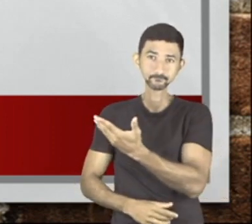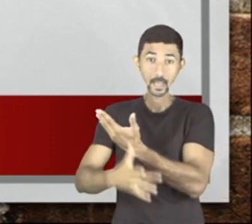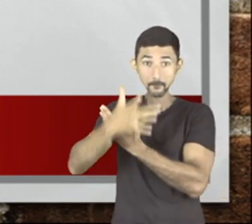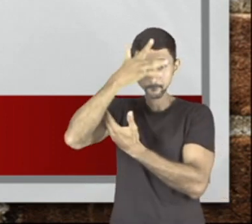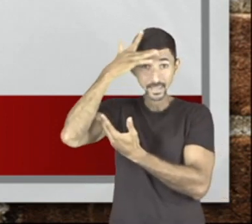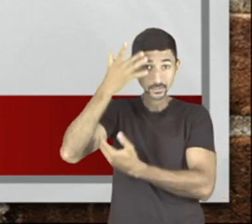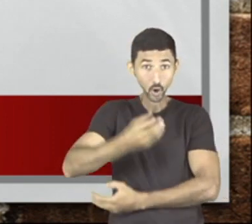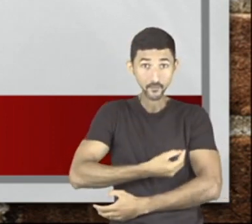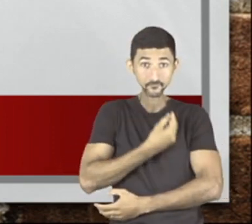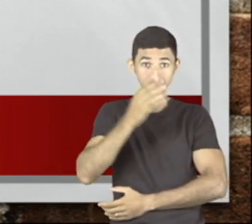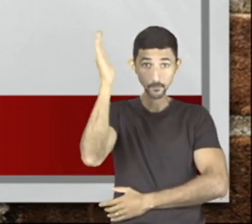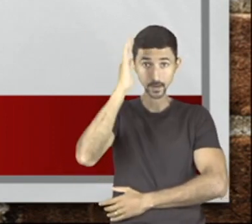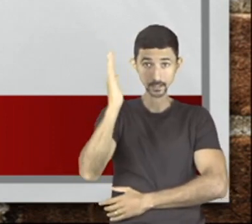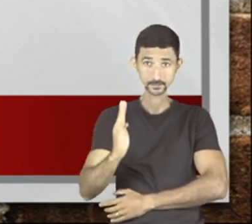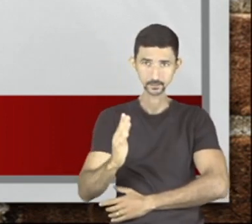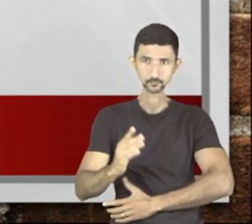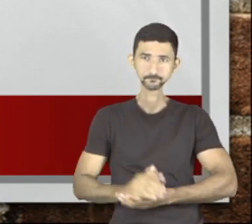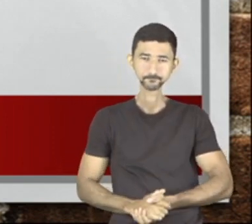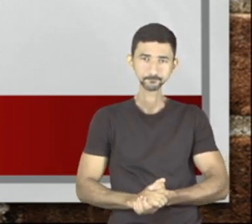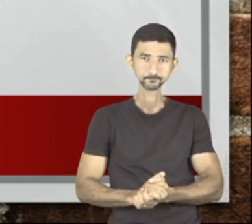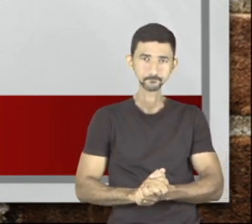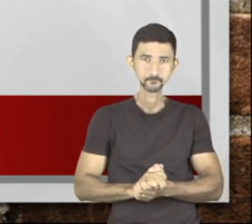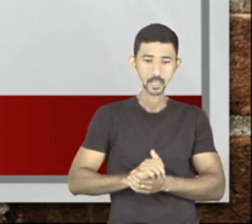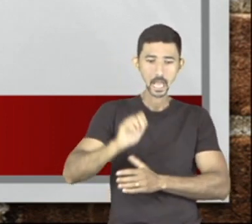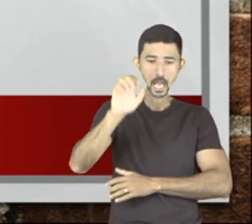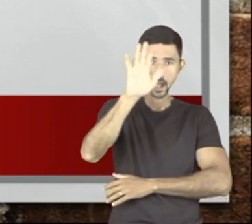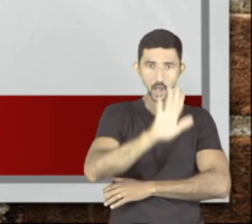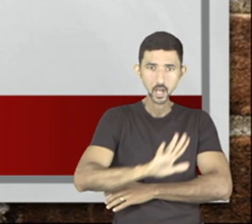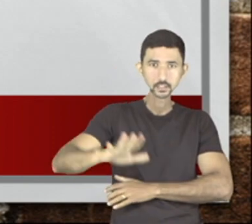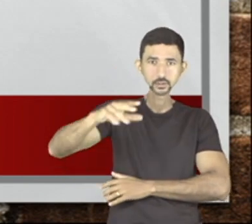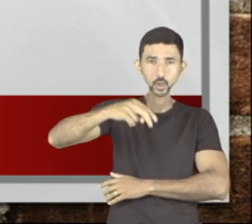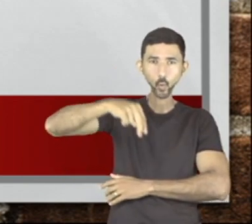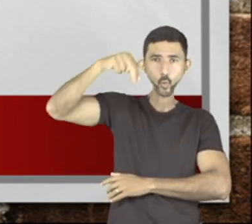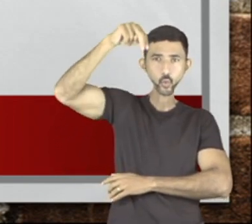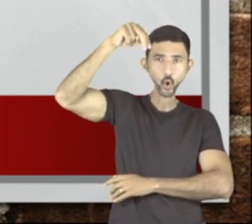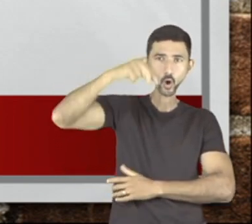211.755.692 habitantes. Já a região norte,